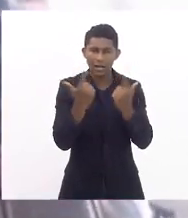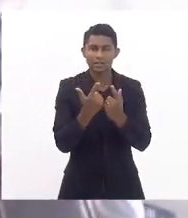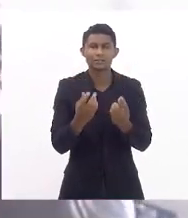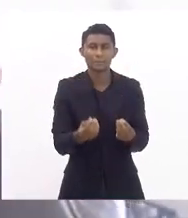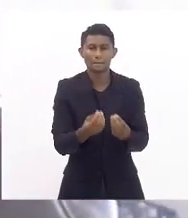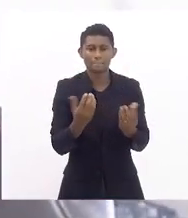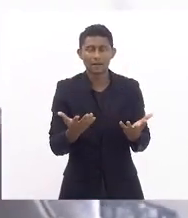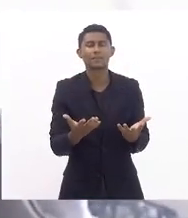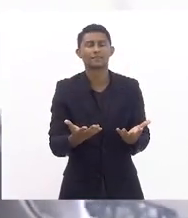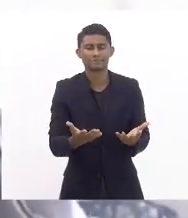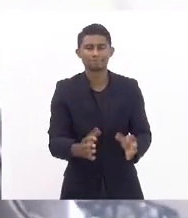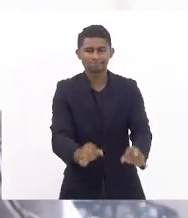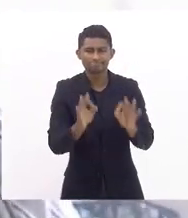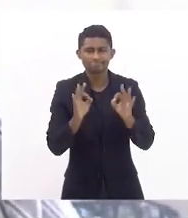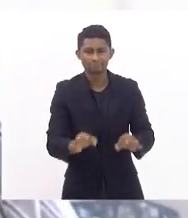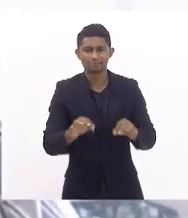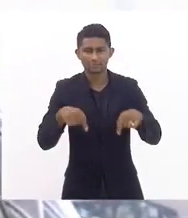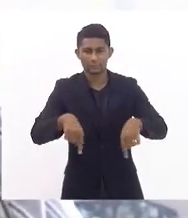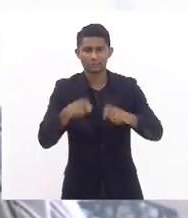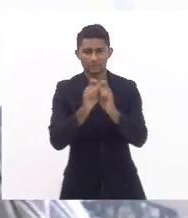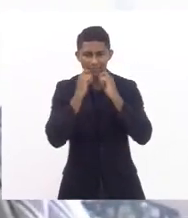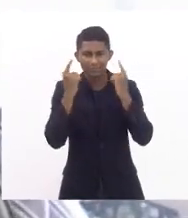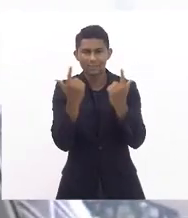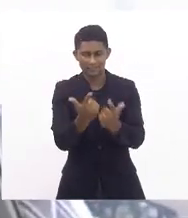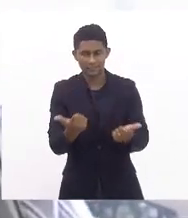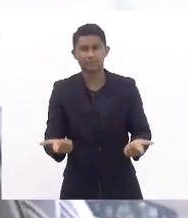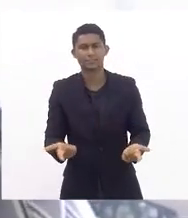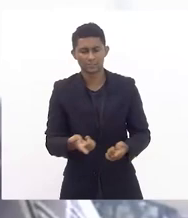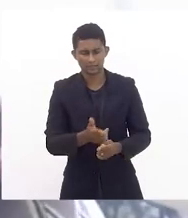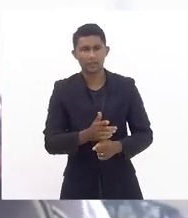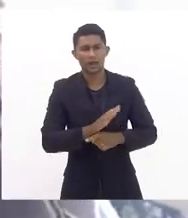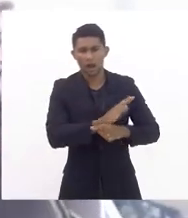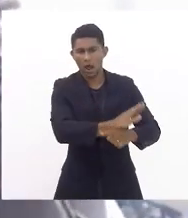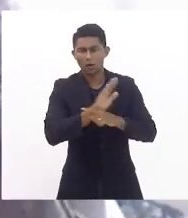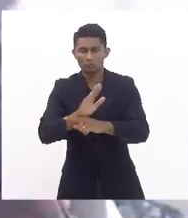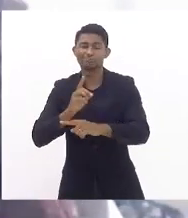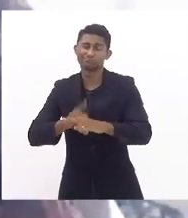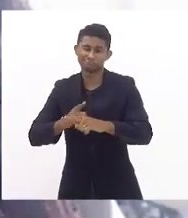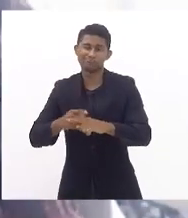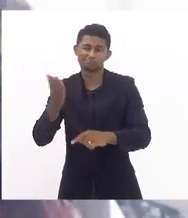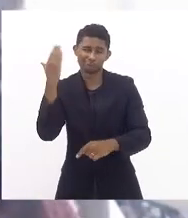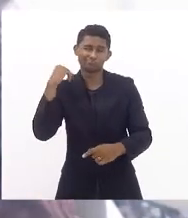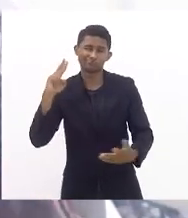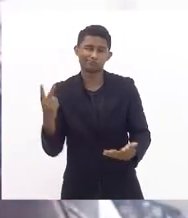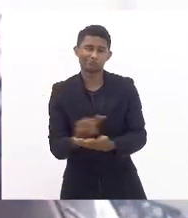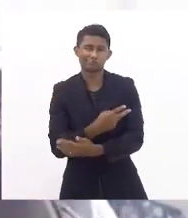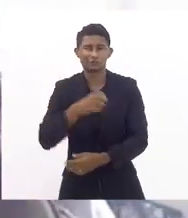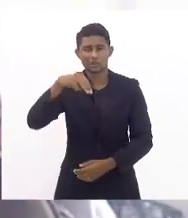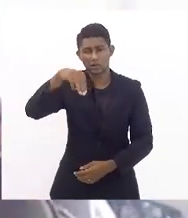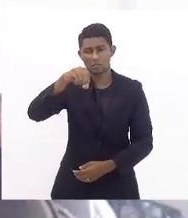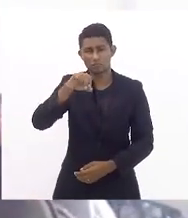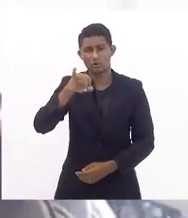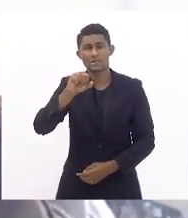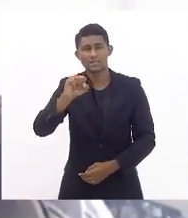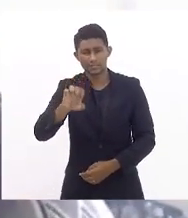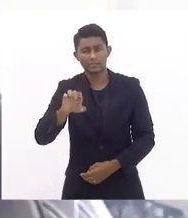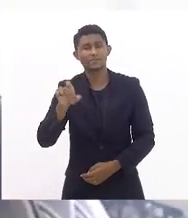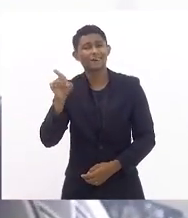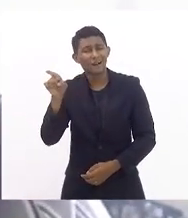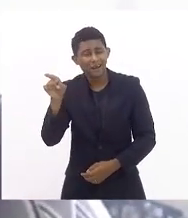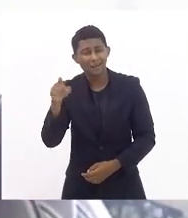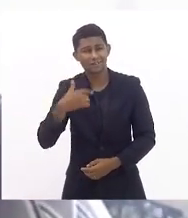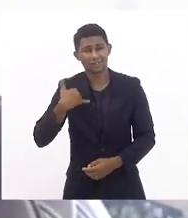uma resposta da Alerj frente ao brutal assassinato de Moise Kabangambe, jovem congolês de